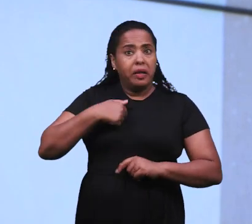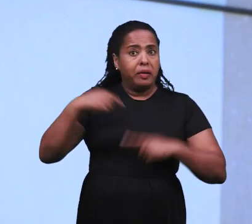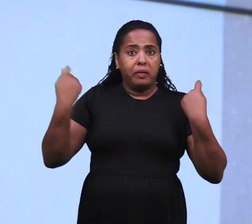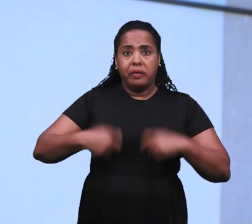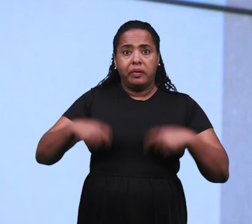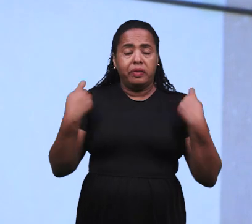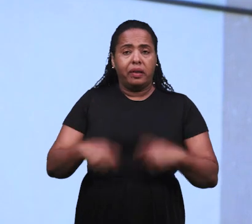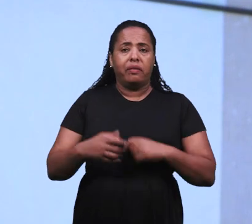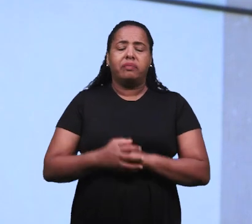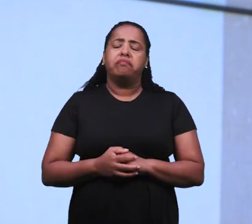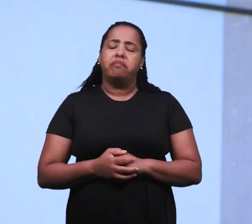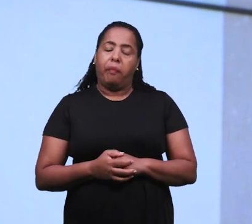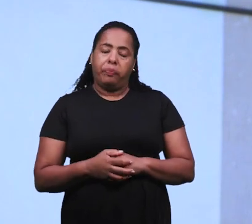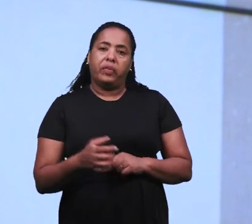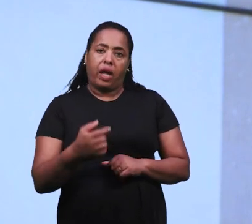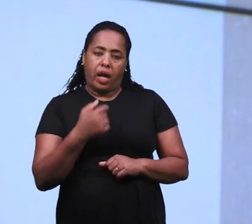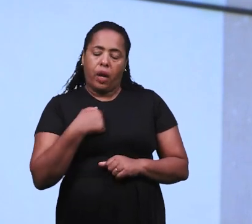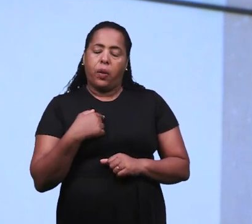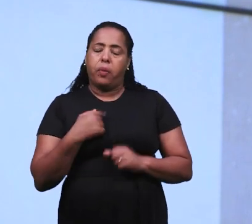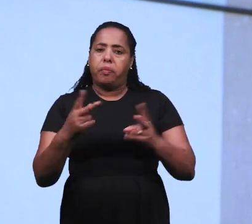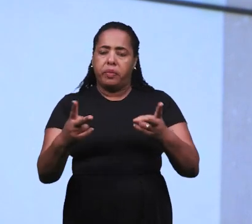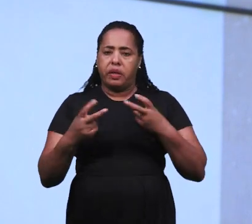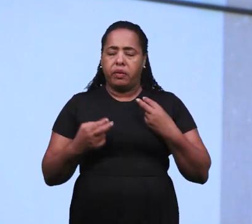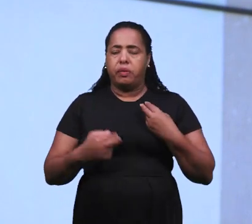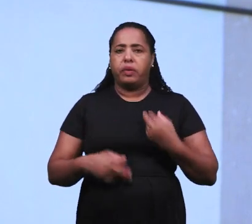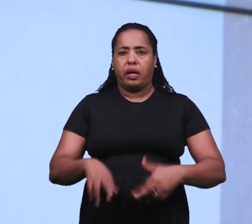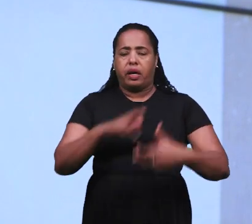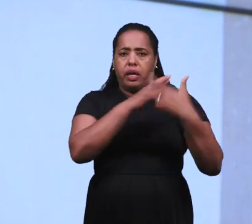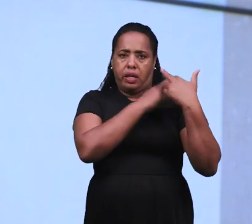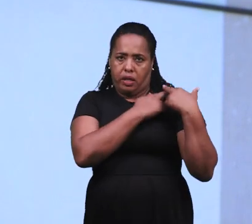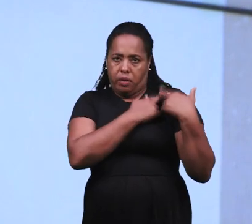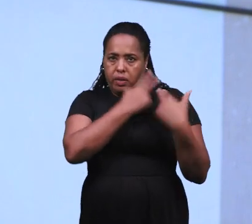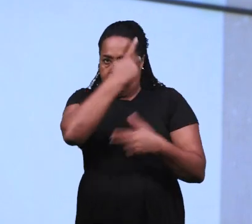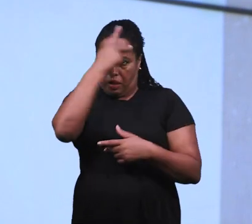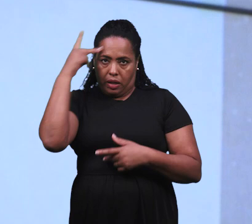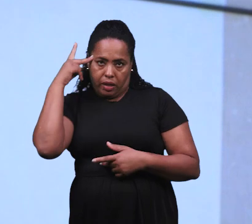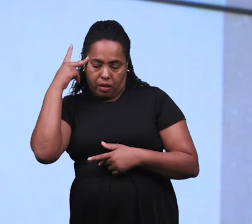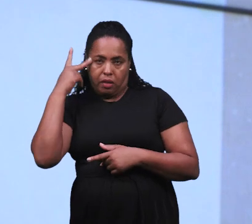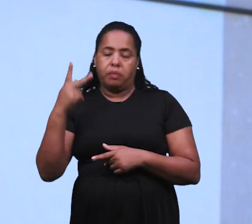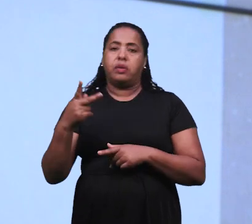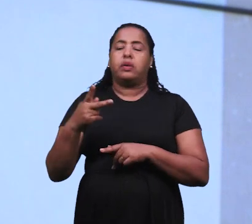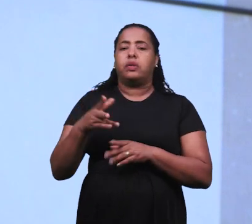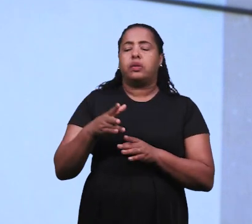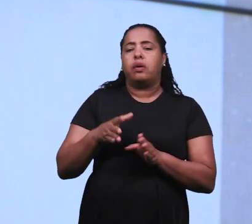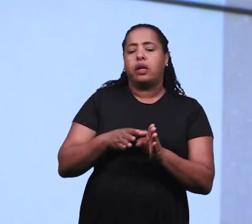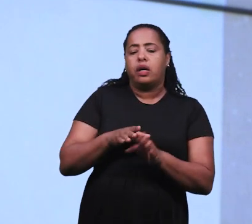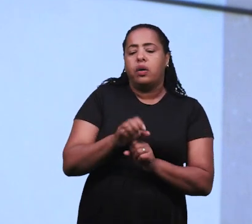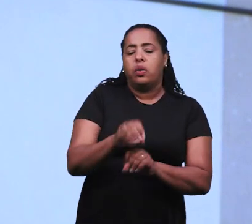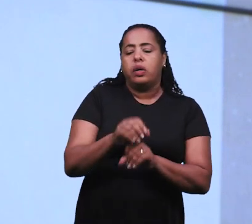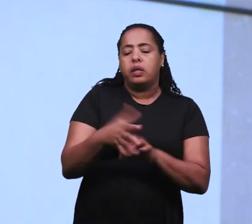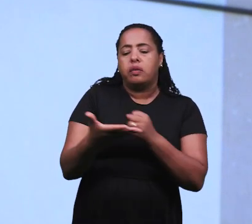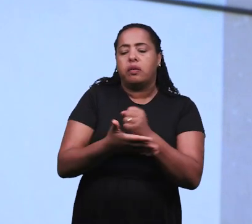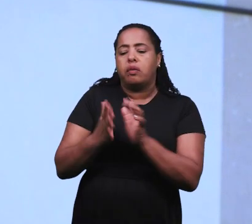Então, eu vejo que hoje o papel do capelão, quando ele se coloca nessa posição de ser um ouvinte